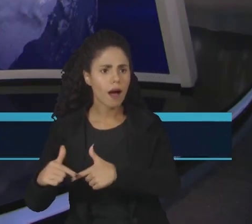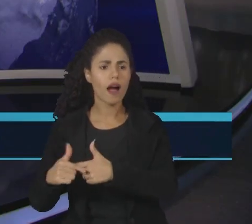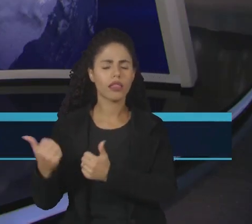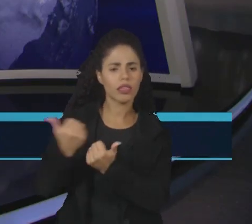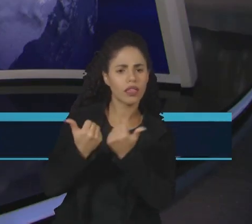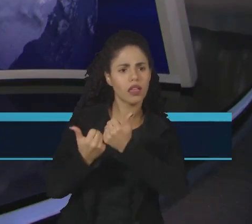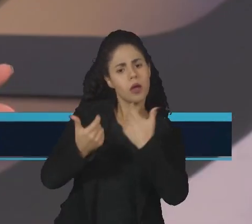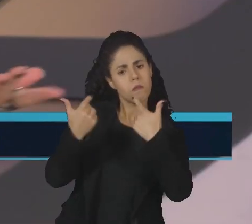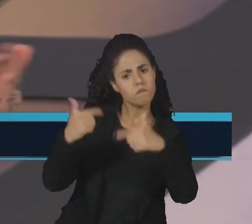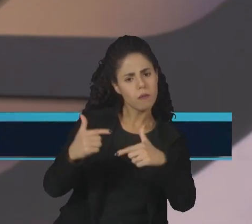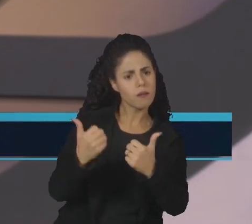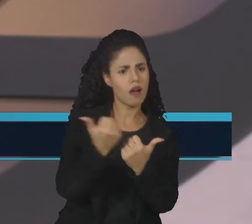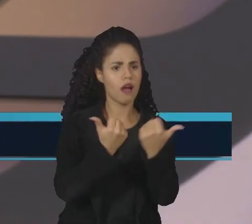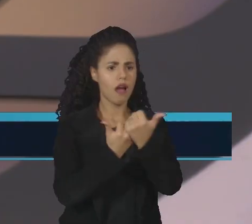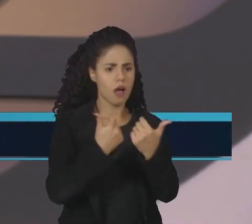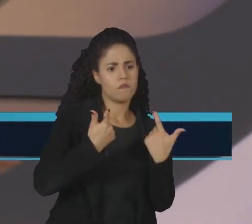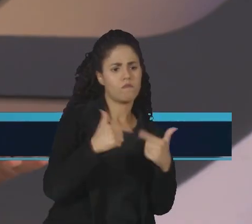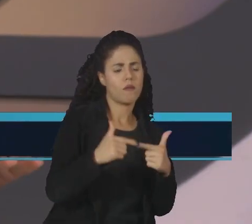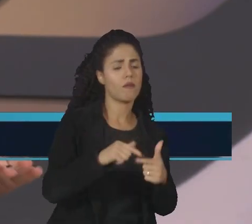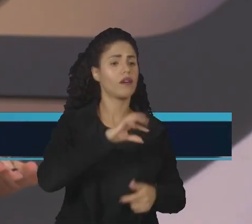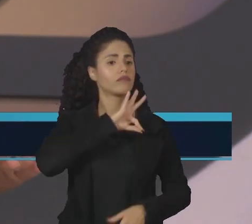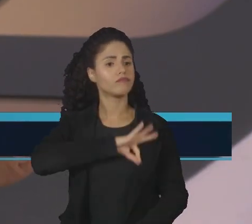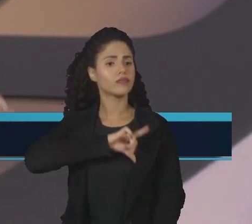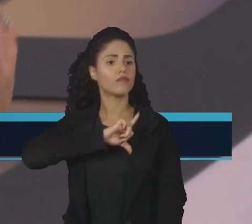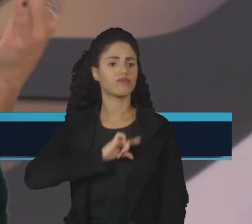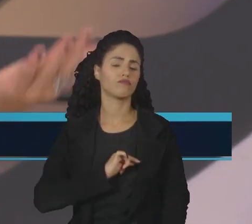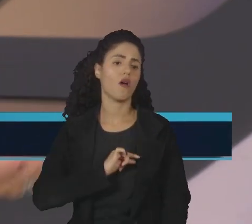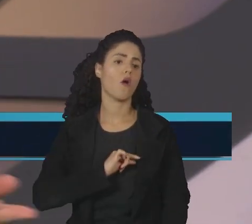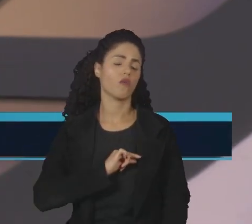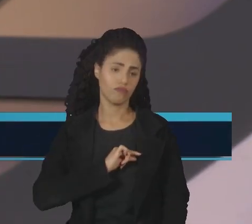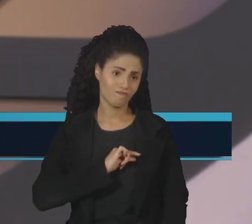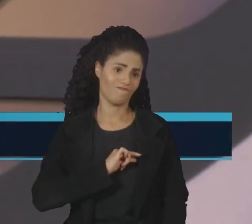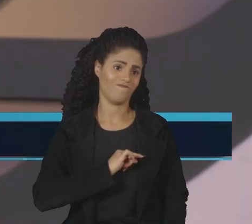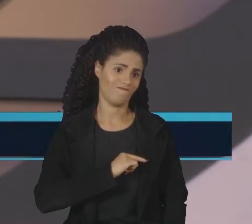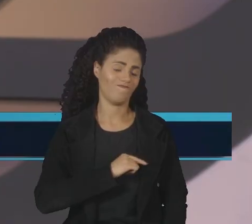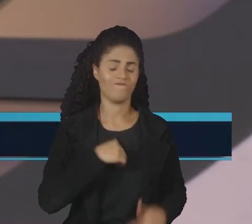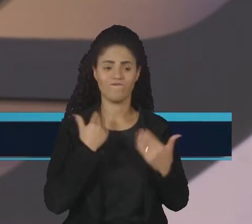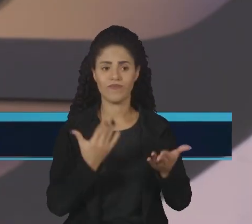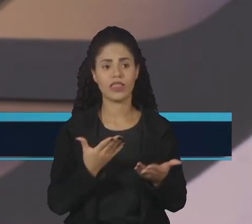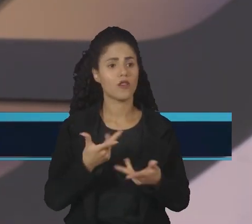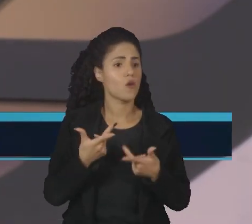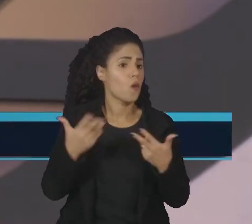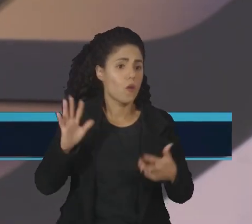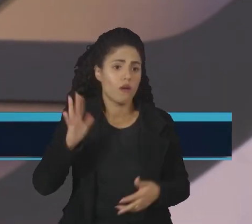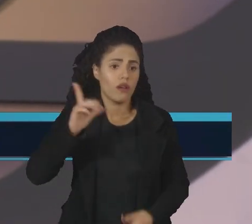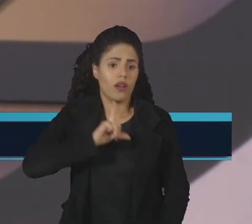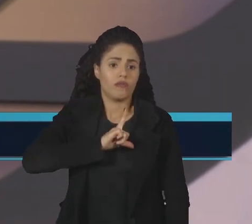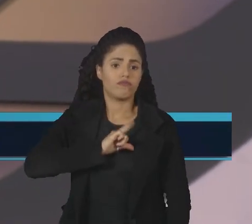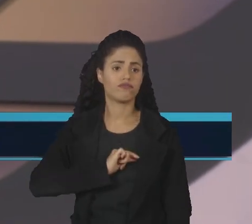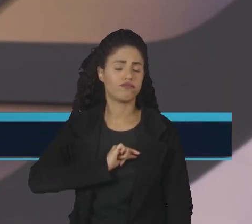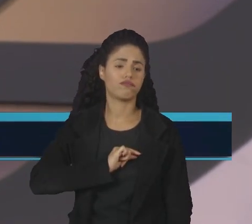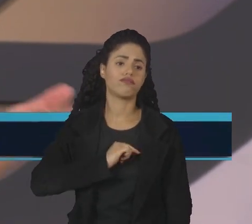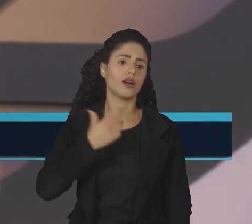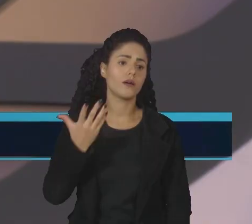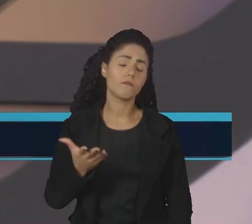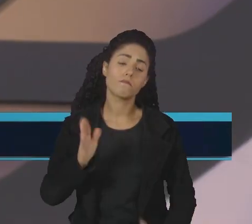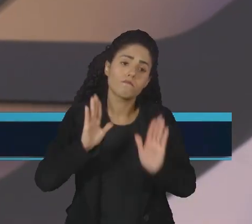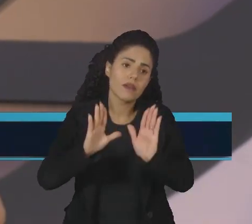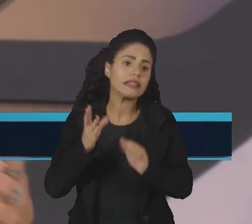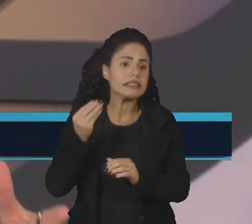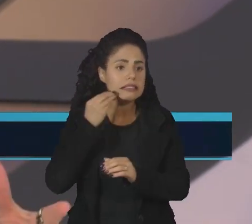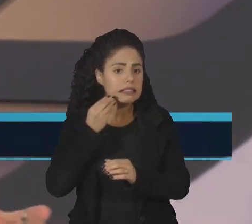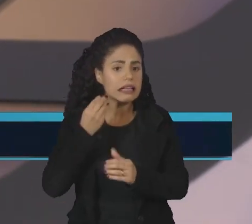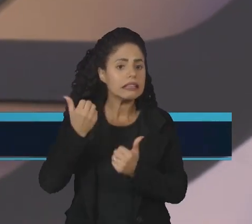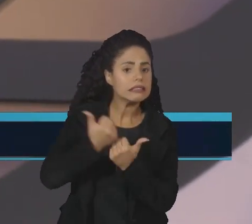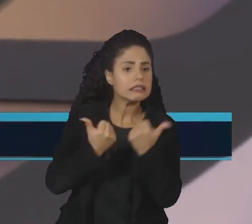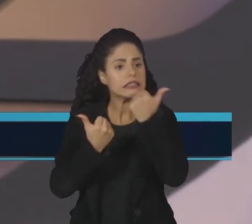meio do caminho e tal, e a renda continua ainda muito baixa. Se ela continuar baixa com algum grau de dignidade, que bom, é melhor. A busca pela dignidade,